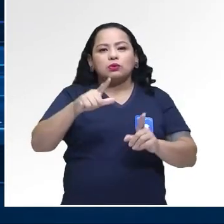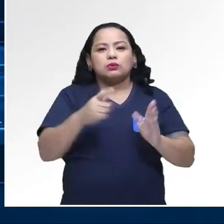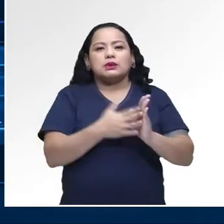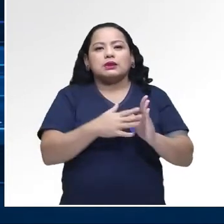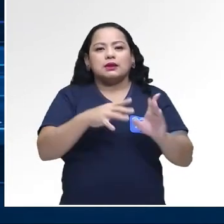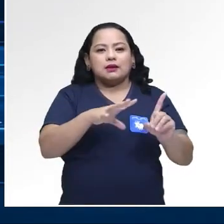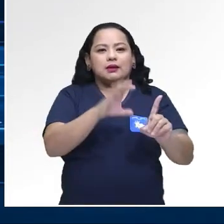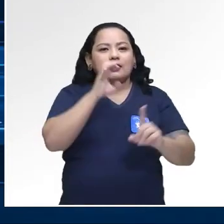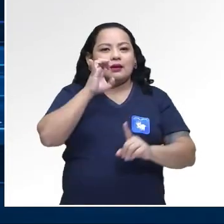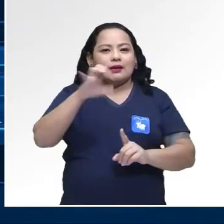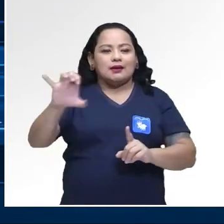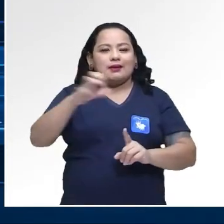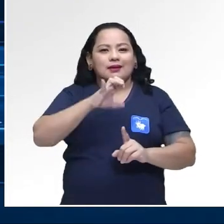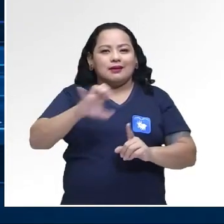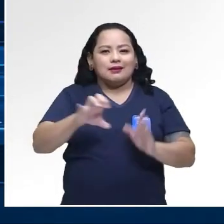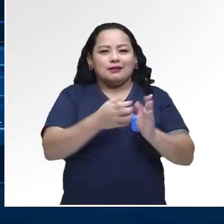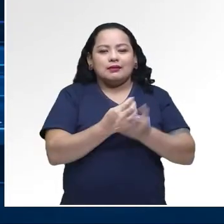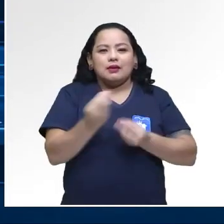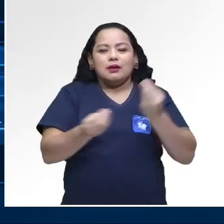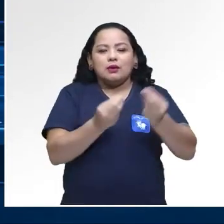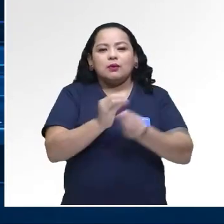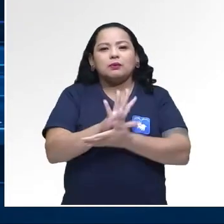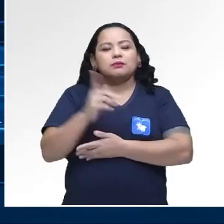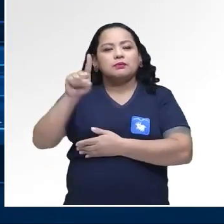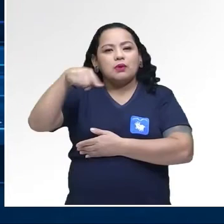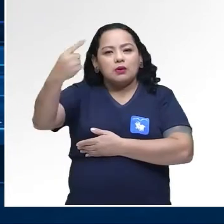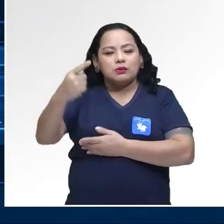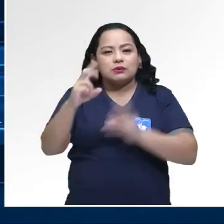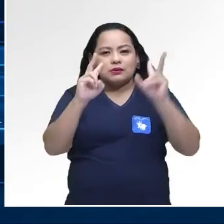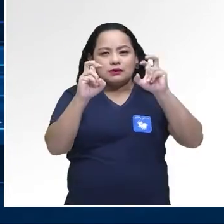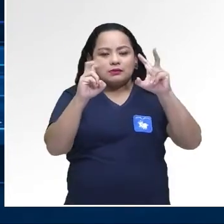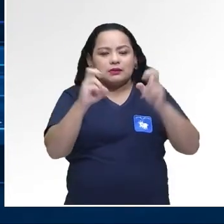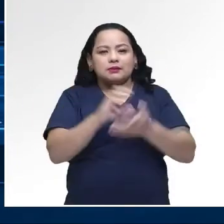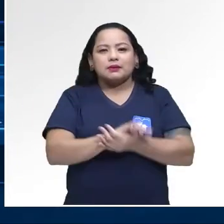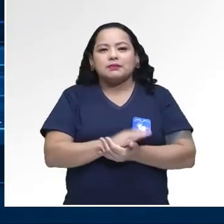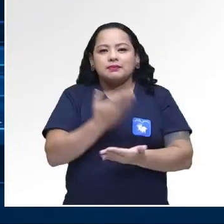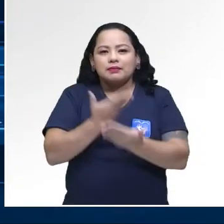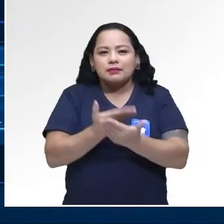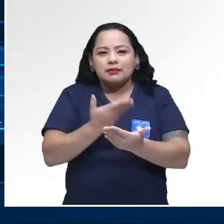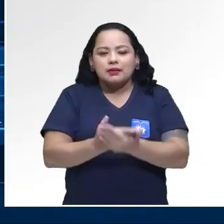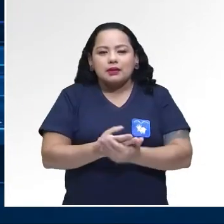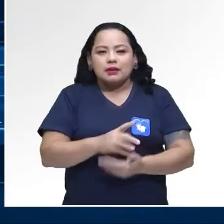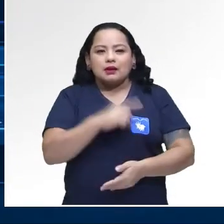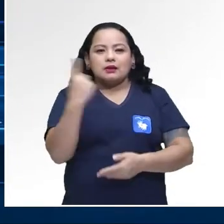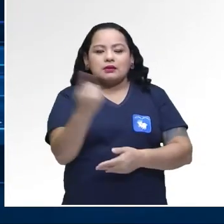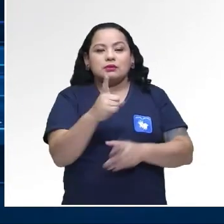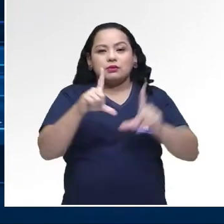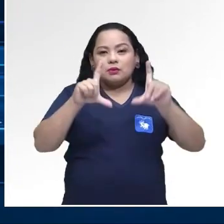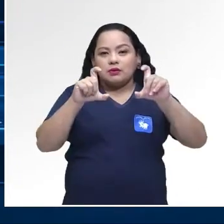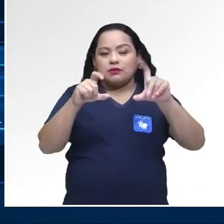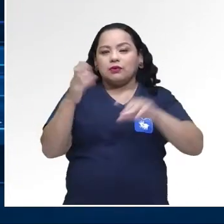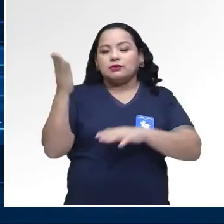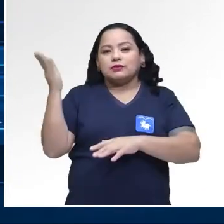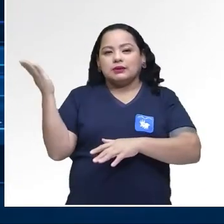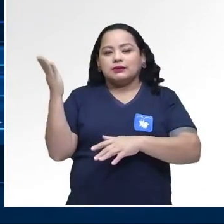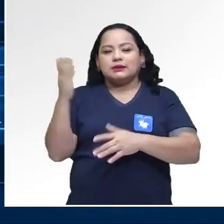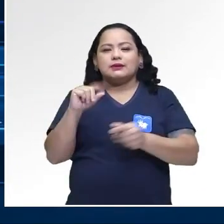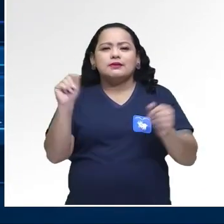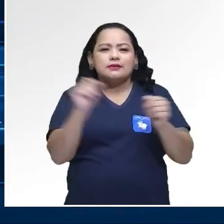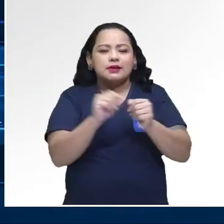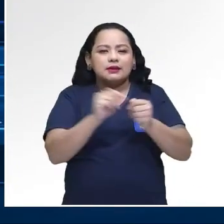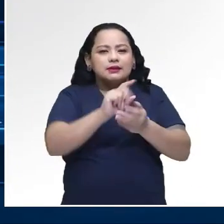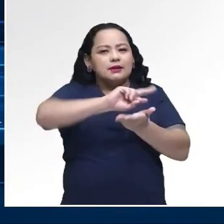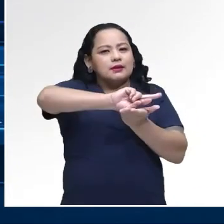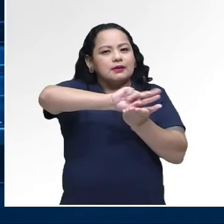chama de eletromagnetismo, que é até assunto de uma próxima aula. Então a gente trouxe aí a foto dele, que realizou aí